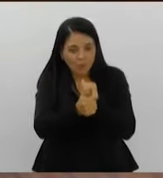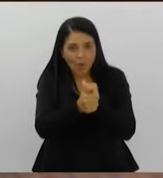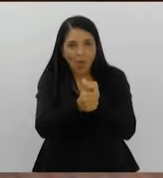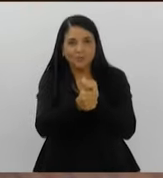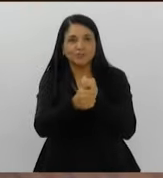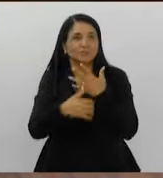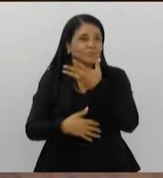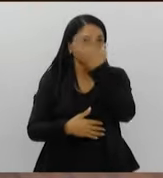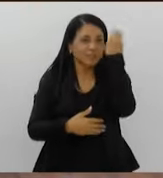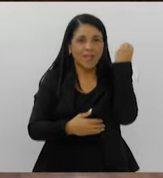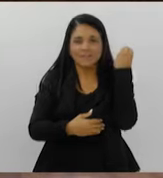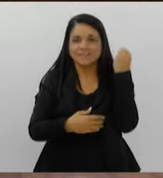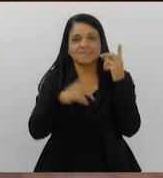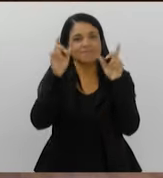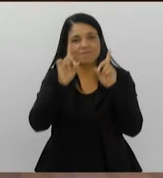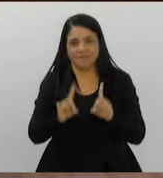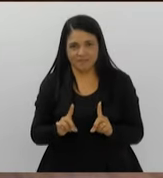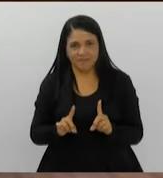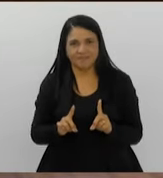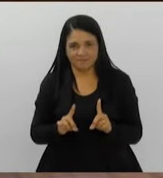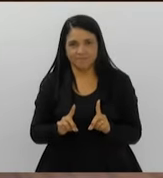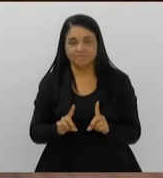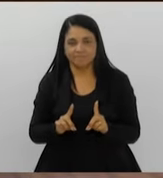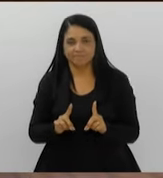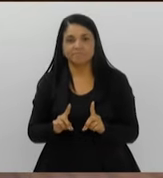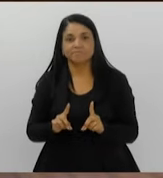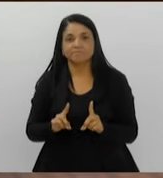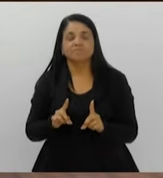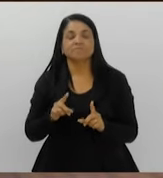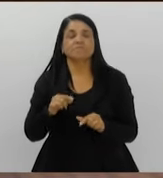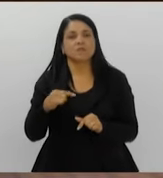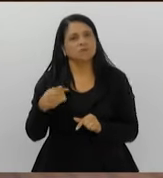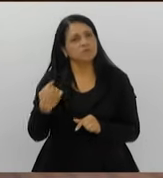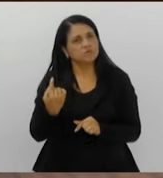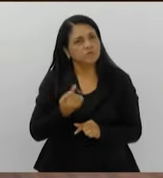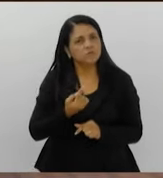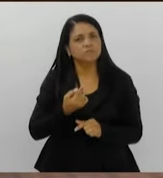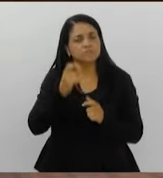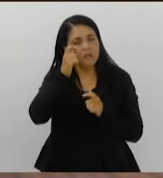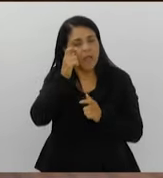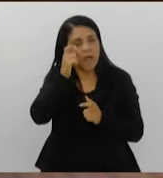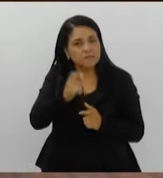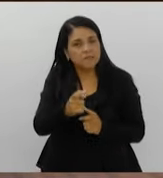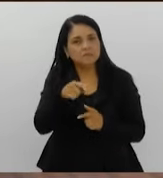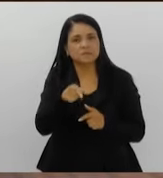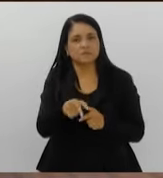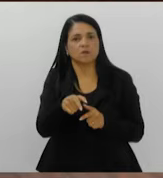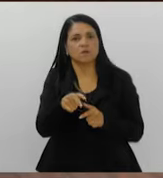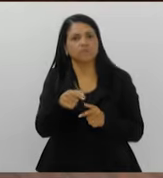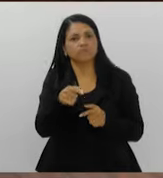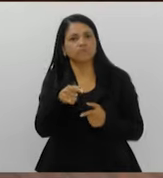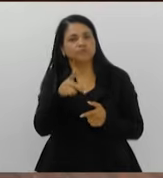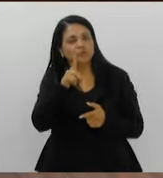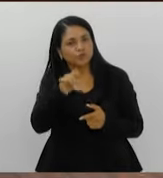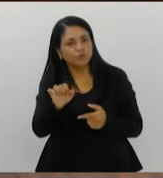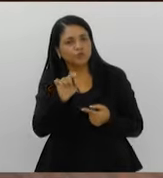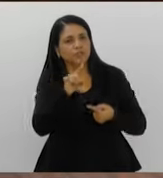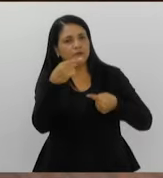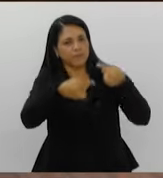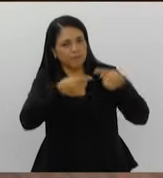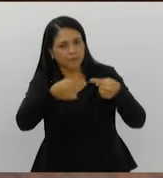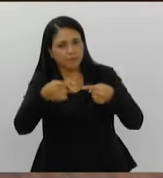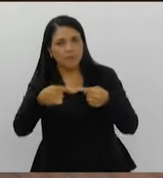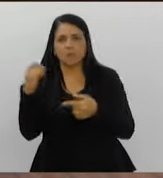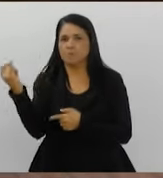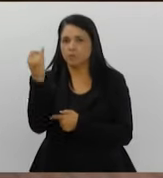se esquecem que têm alguma deficiência. Então, acho que a gente dá atenção para esse dia, debater a importância de